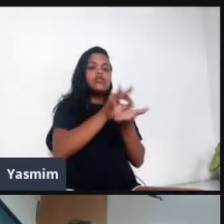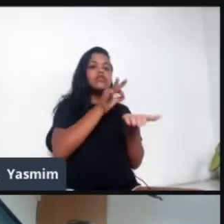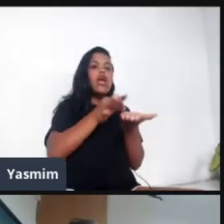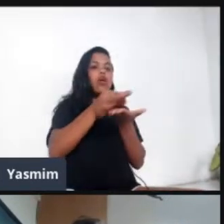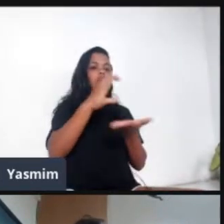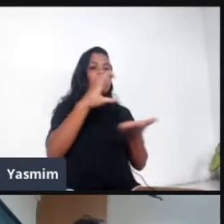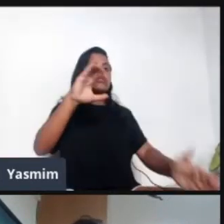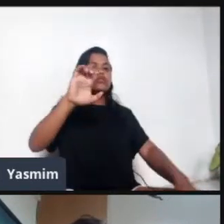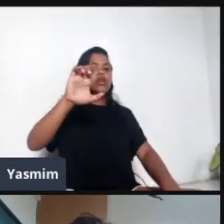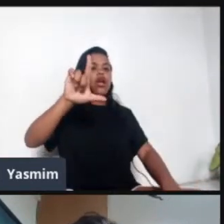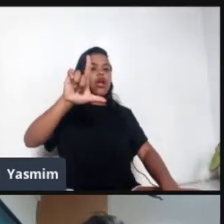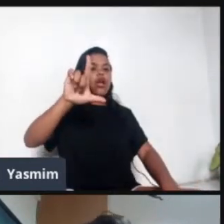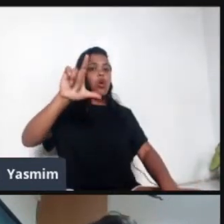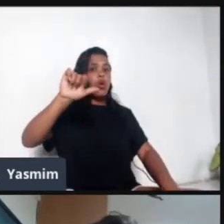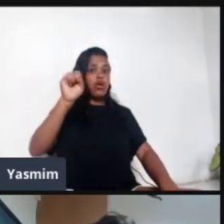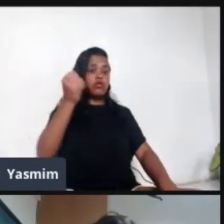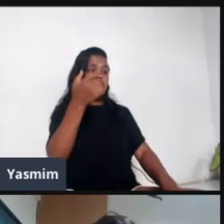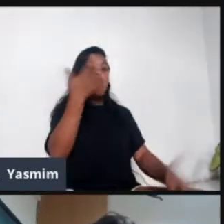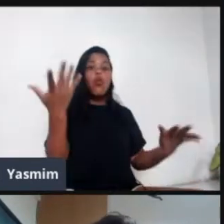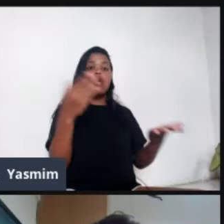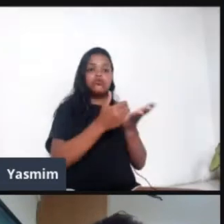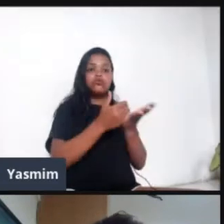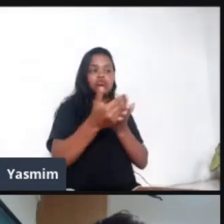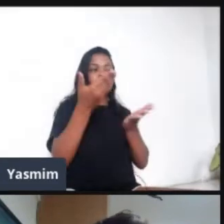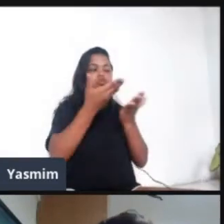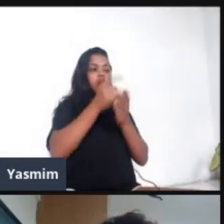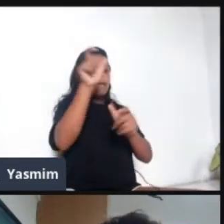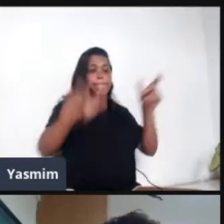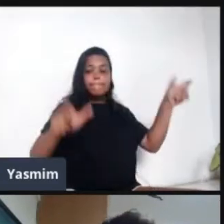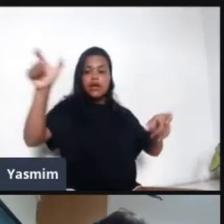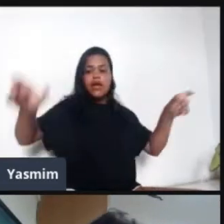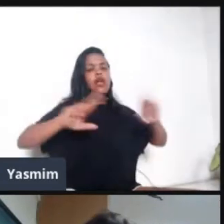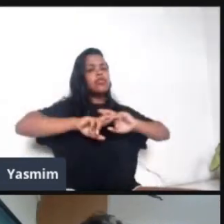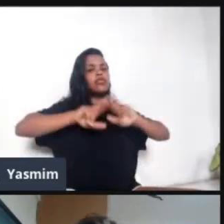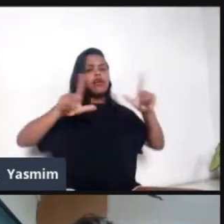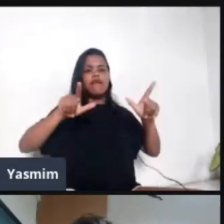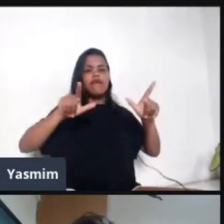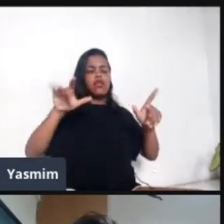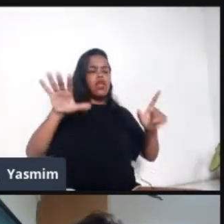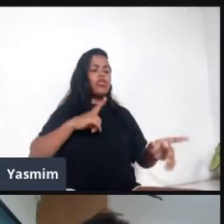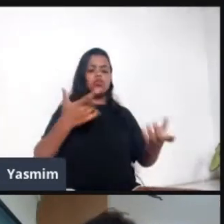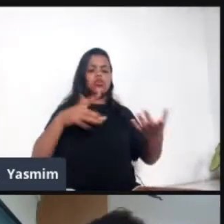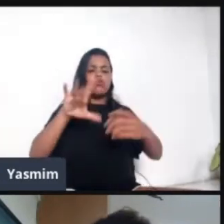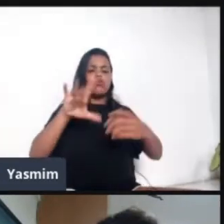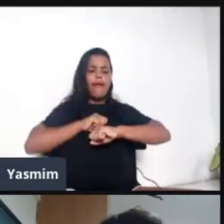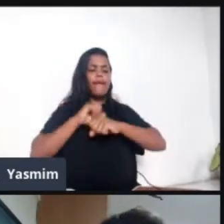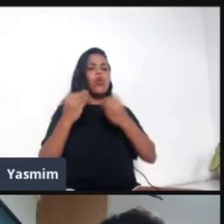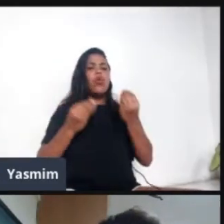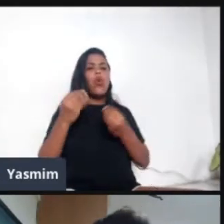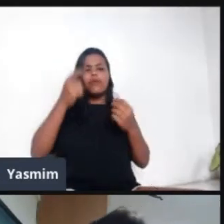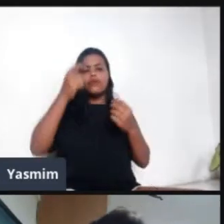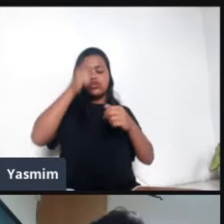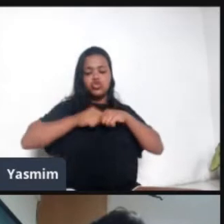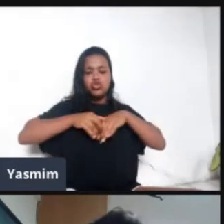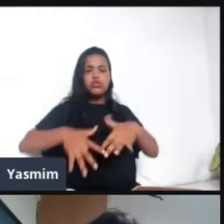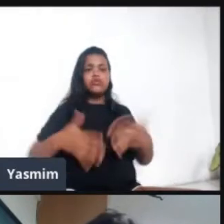começa a trabalhar com pessoas, é totalmente diferente. Células não têm mecanismos de absorção, metabolização, distribuição, todo